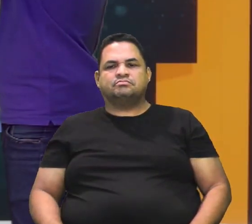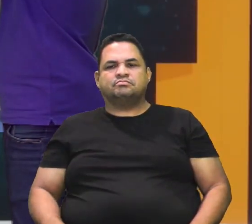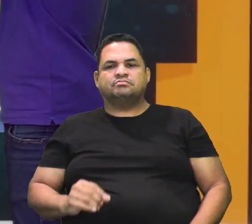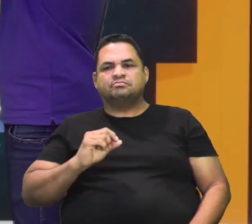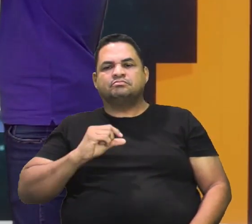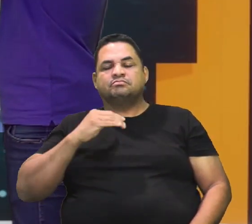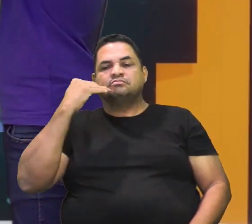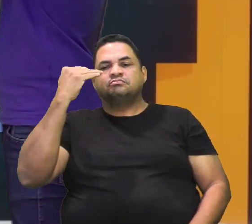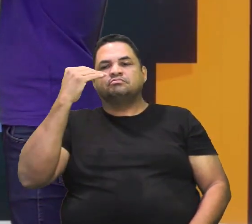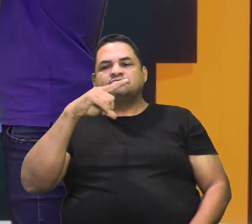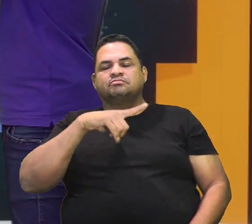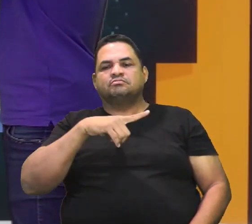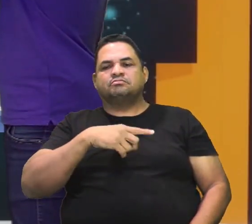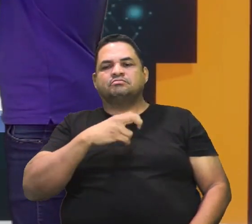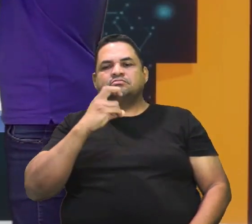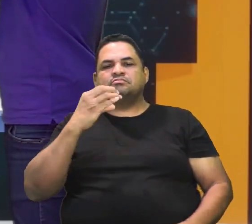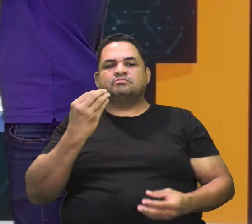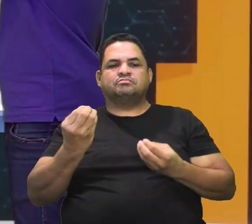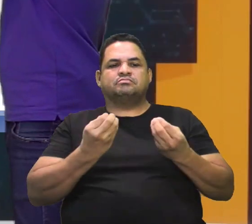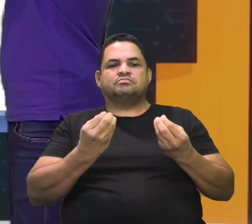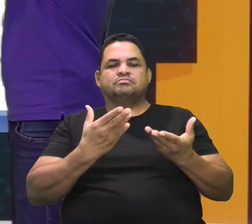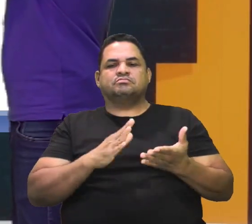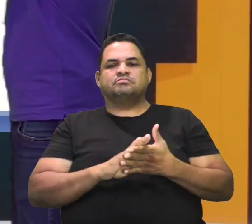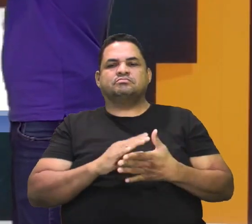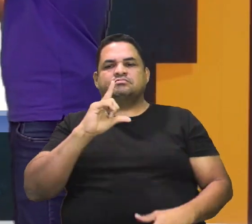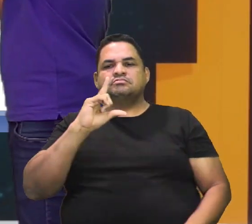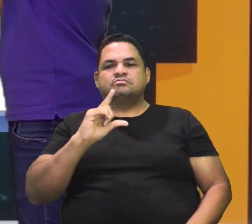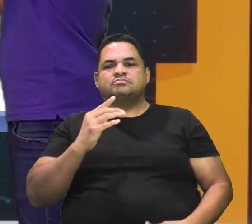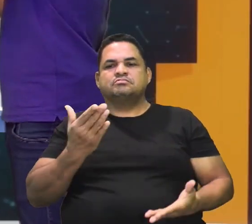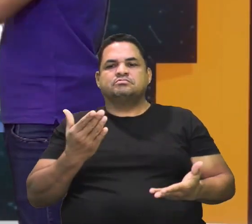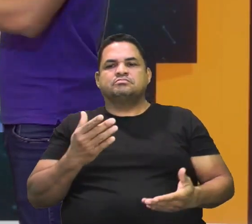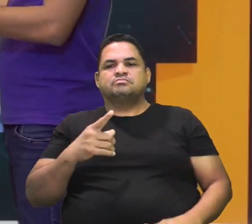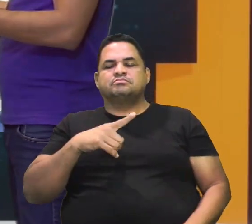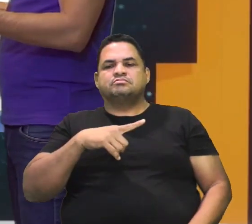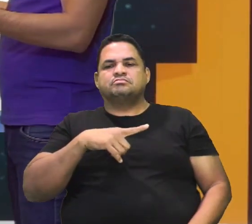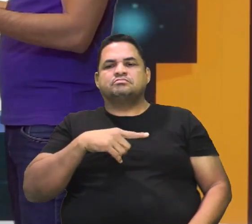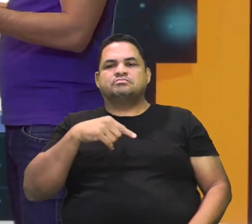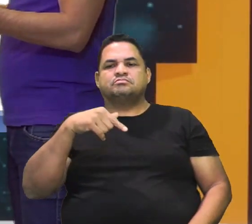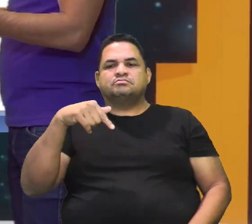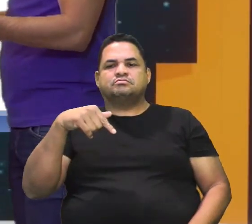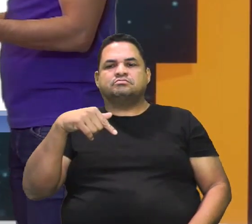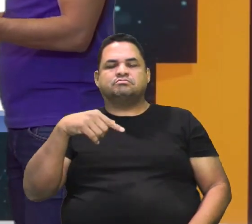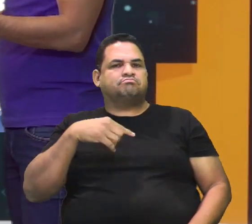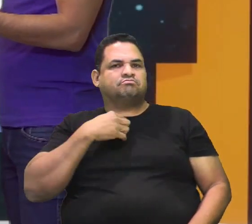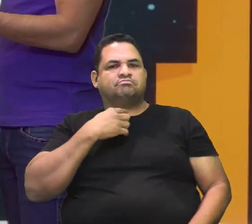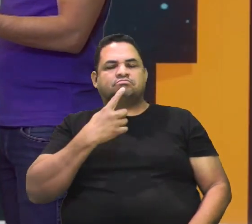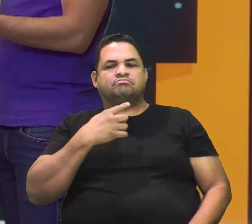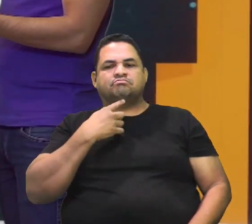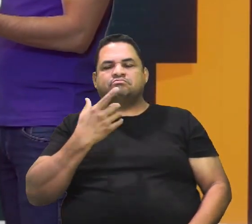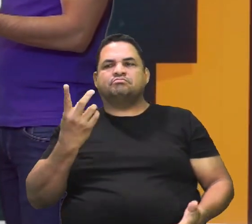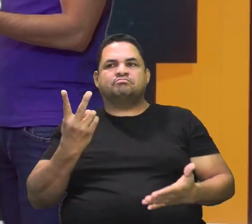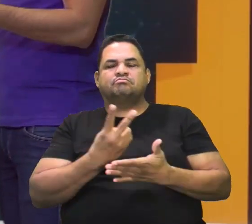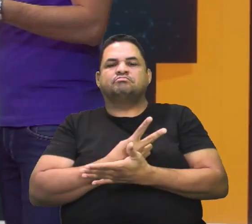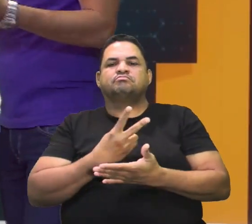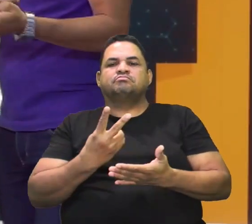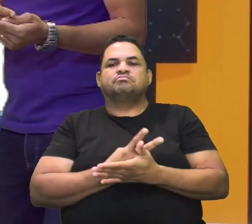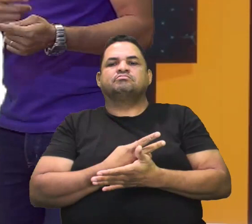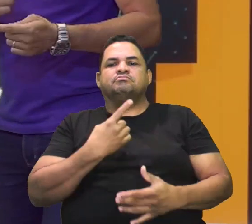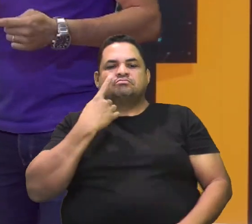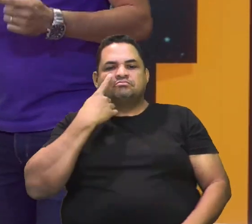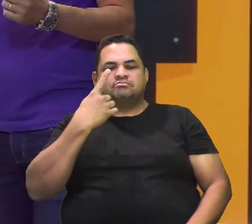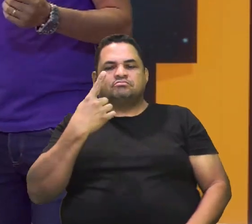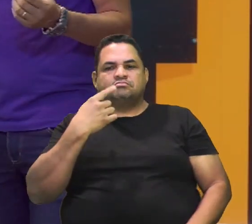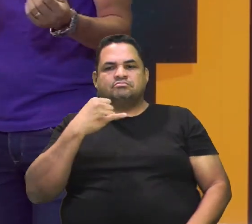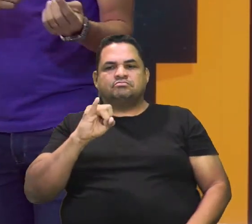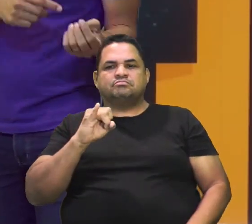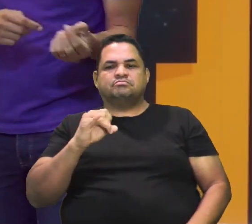que é a maior, tem 5, como que essa daqui do lado, que é menor, vai ter 7? Não tem sentido, tem uma coisa que eu fiz errado. Aí você vai